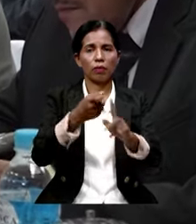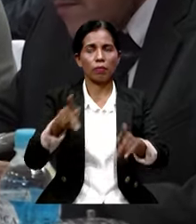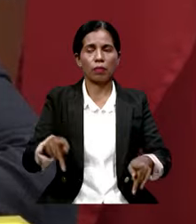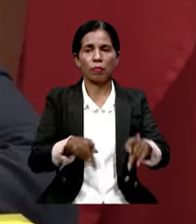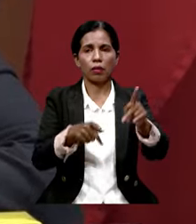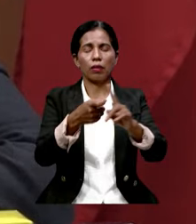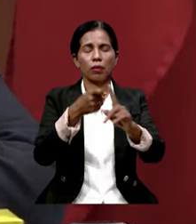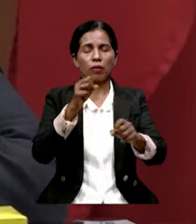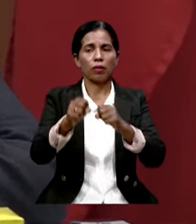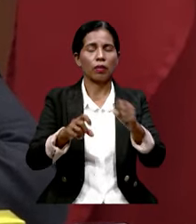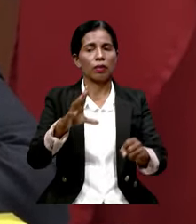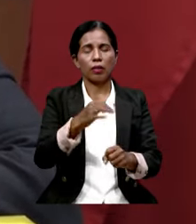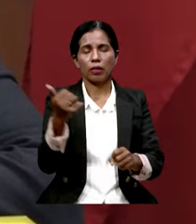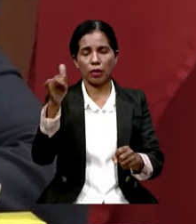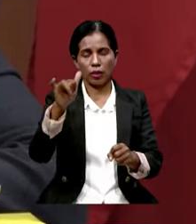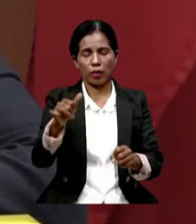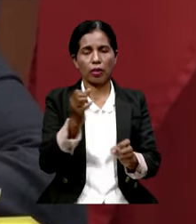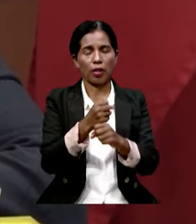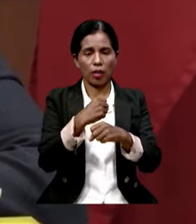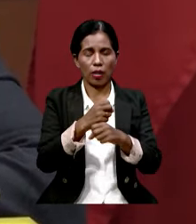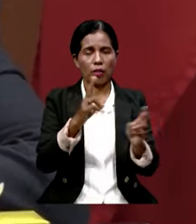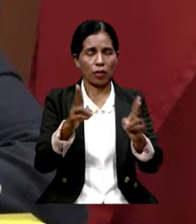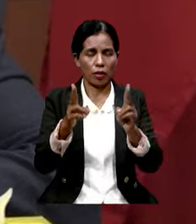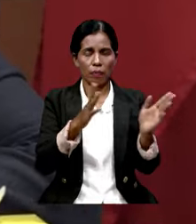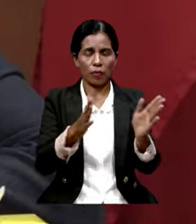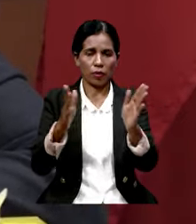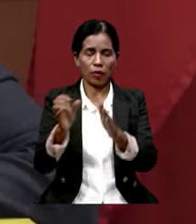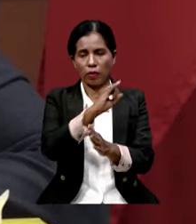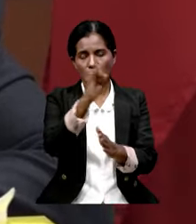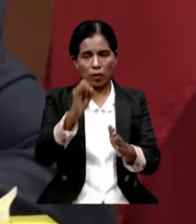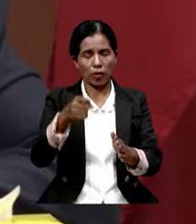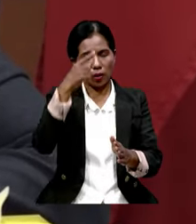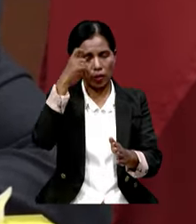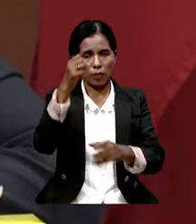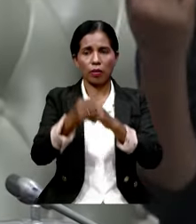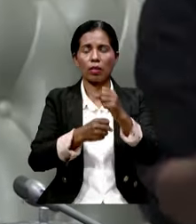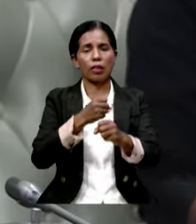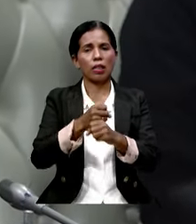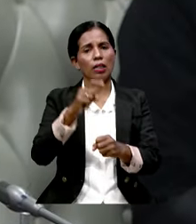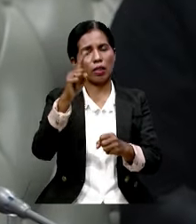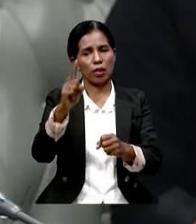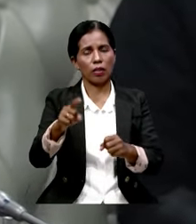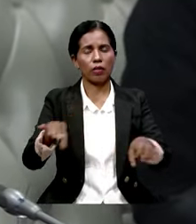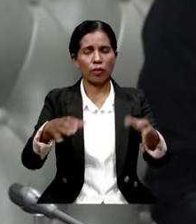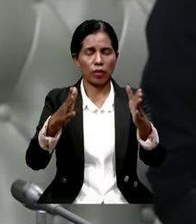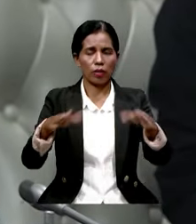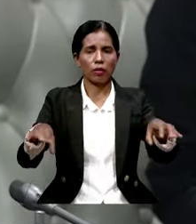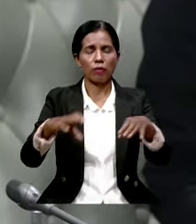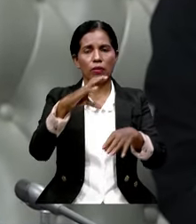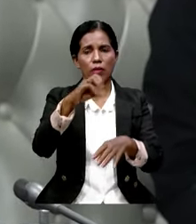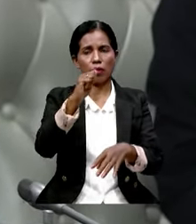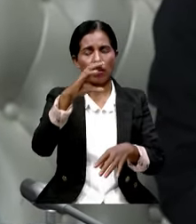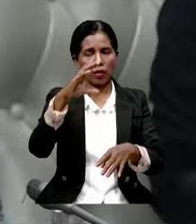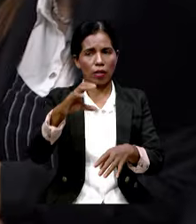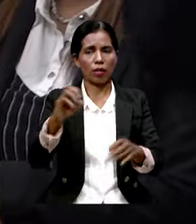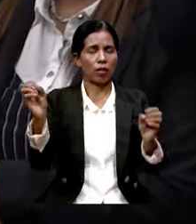sociedade civil Sira, a tubele finaliza e o processo de investigação, tamba quase tinha interesse, funcionamento do serviço CAC Nian,